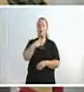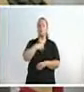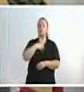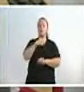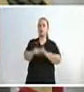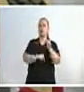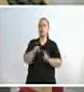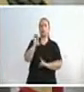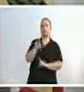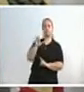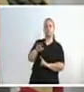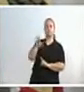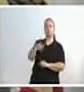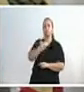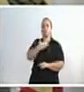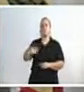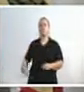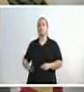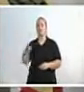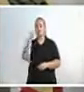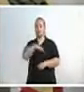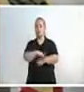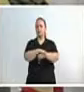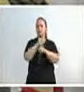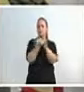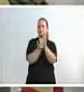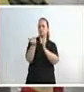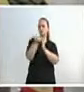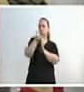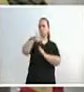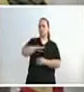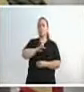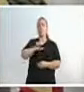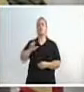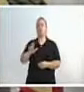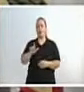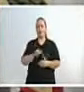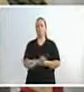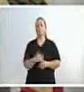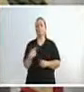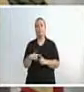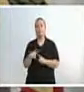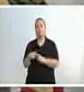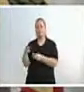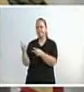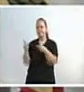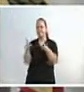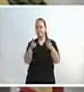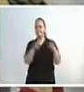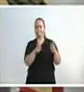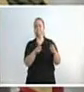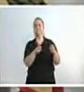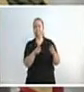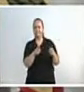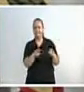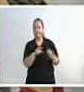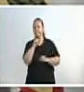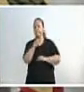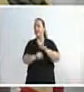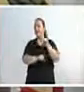né, o governo do estado para trazer mais segurança para a nossa cidade, pois vemos aí o aumento grande,